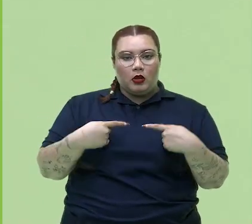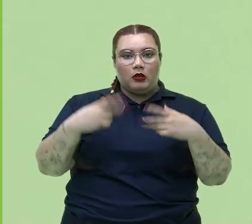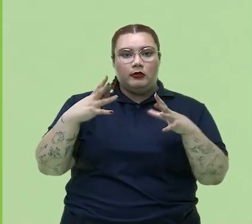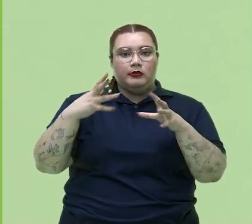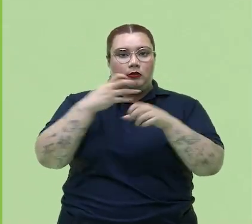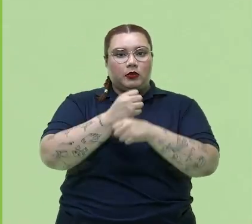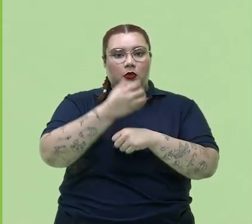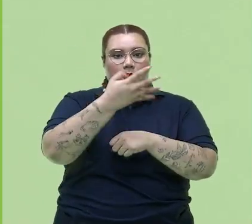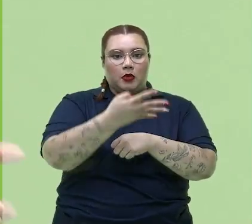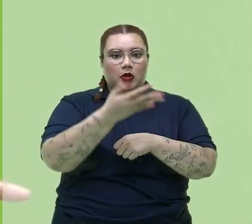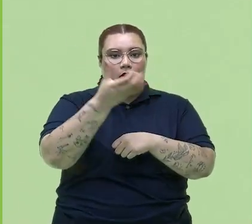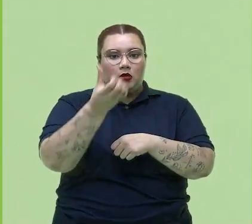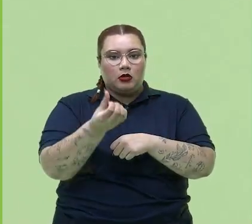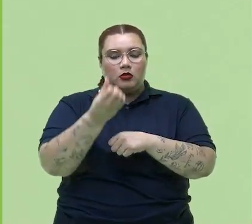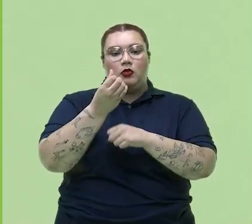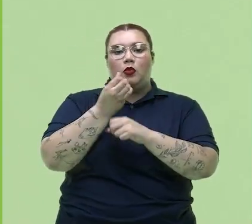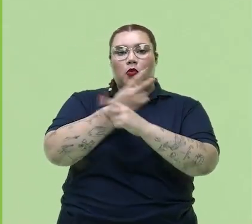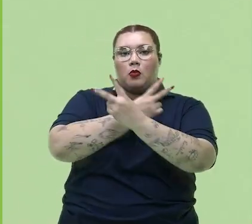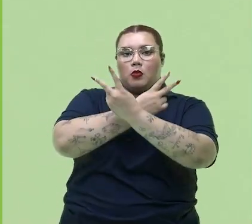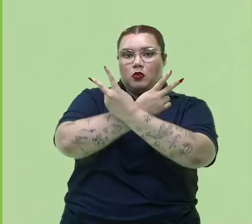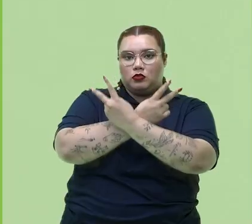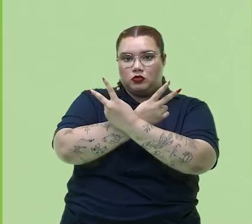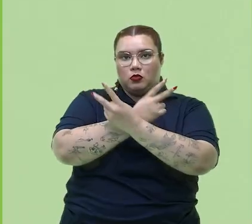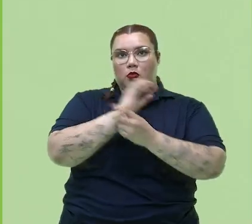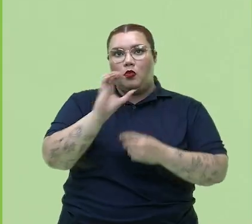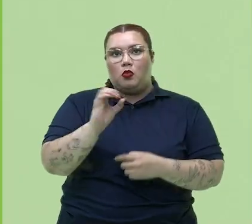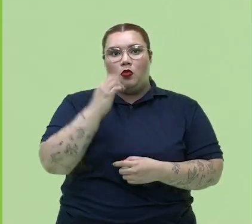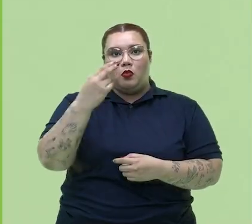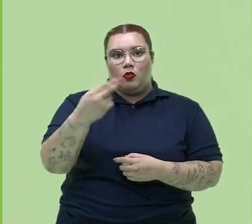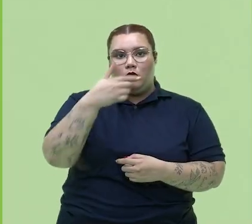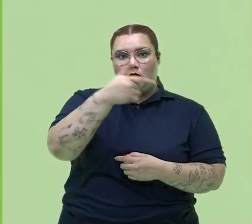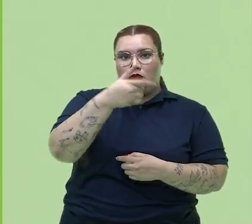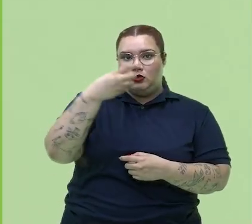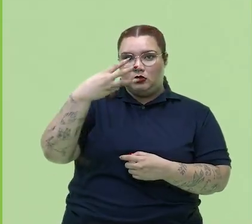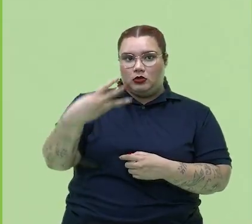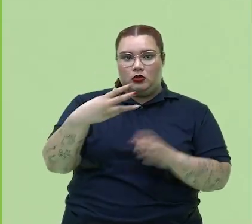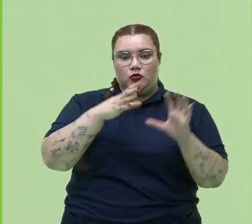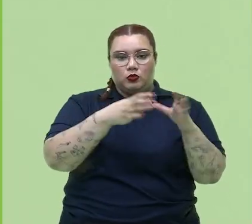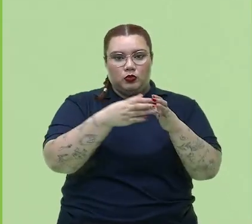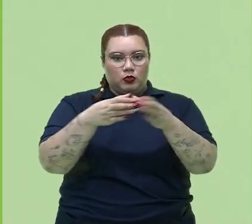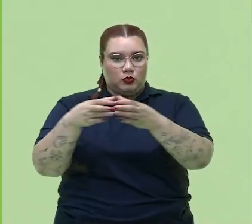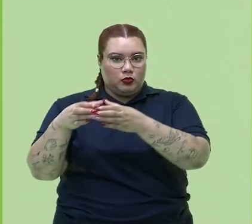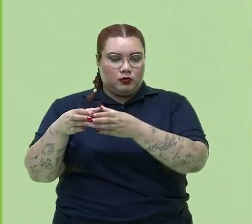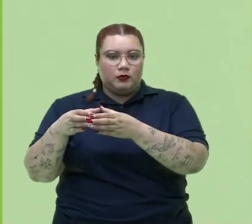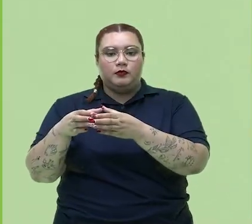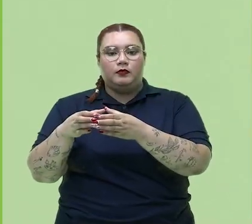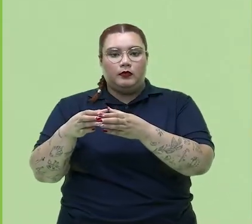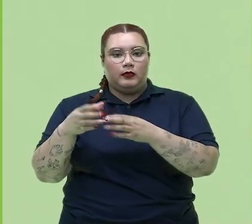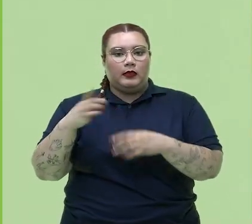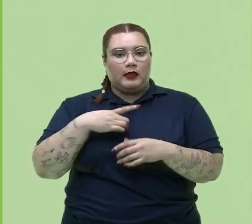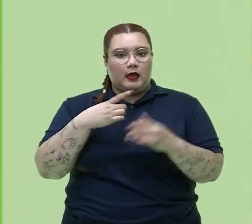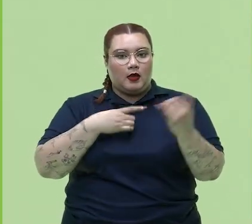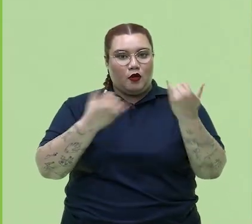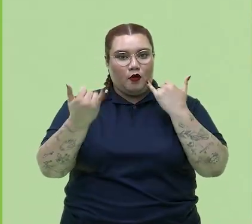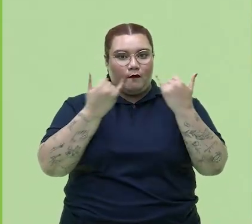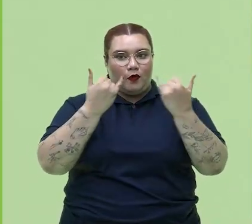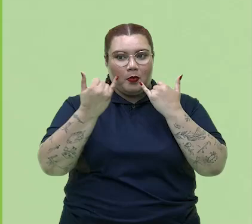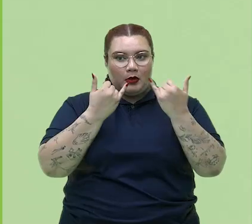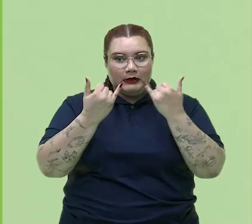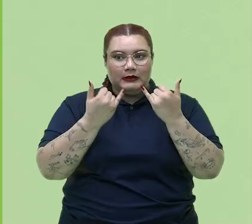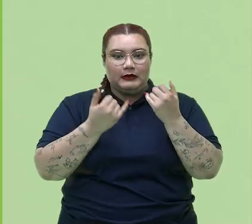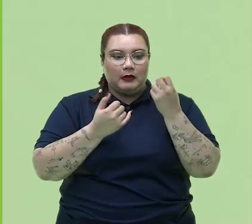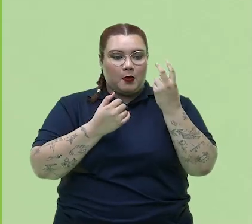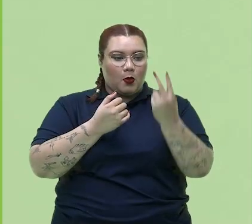46 cromossomos ou 23 pares de cromossomos. Tem muita informação em apenas um par